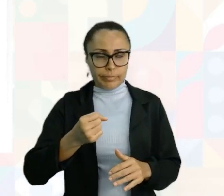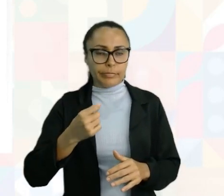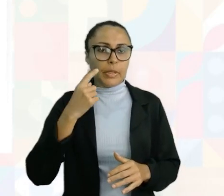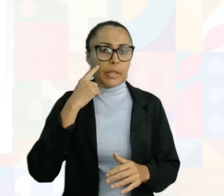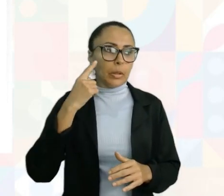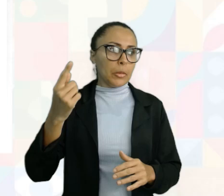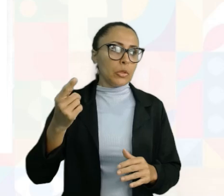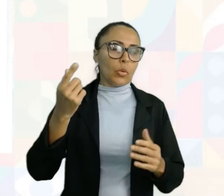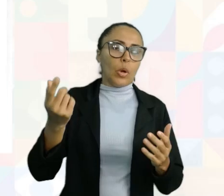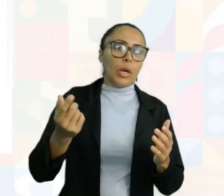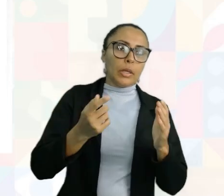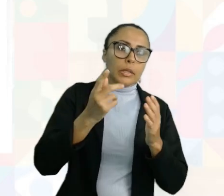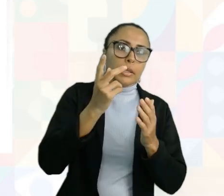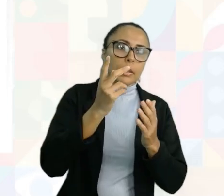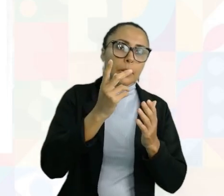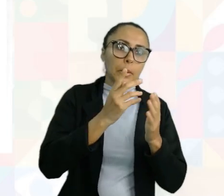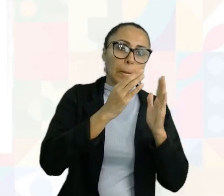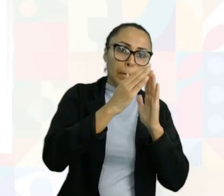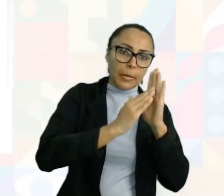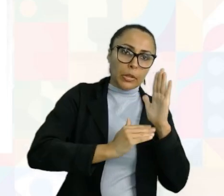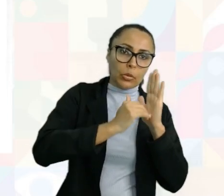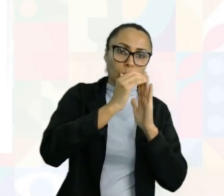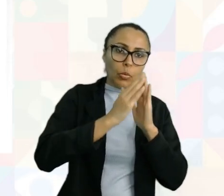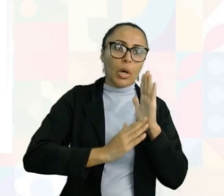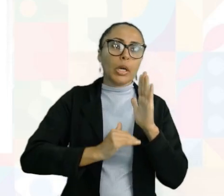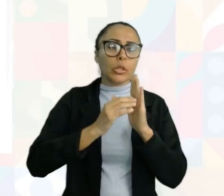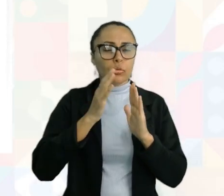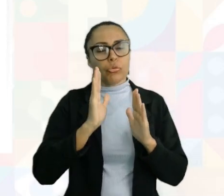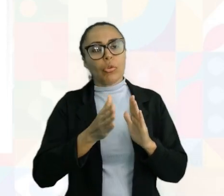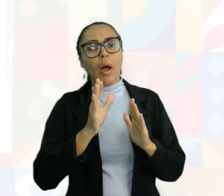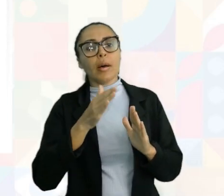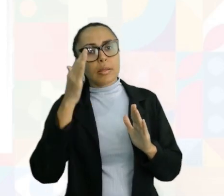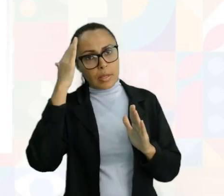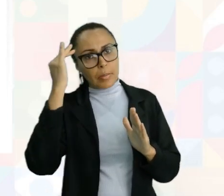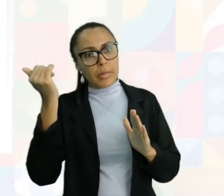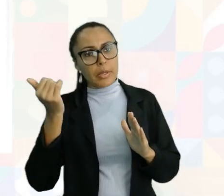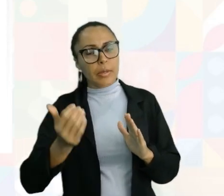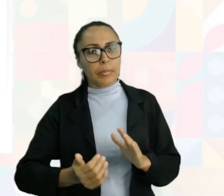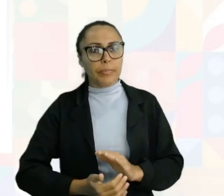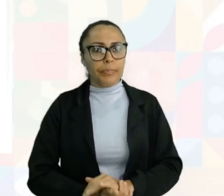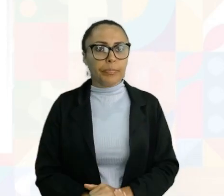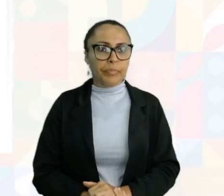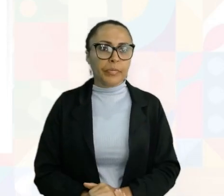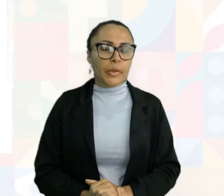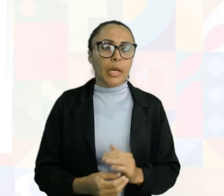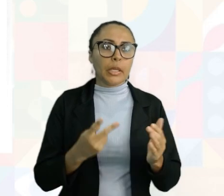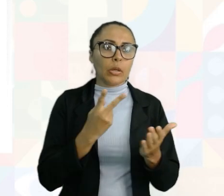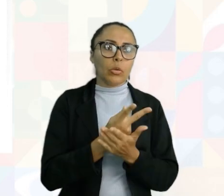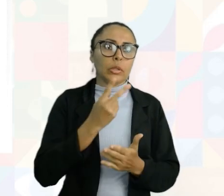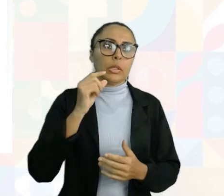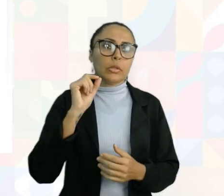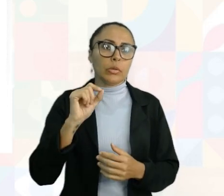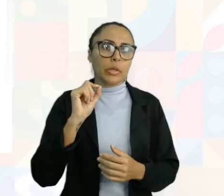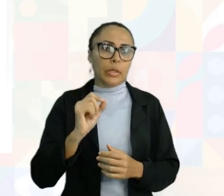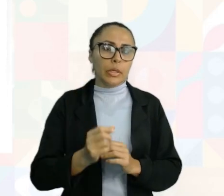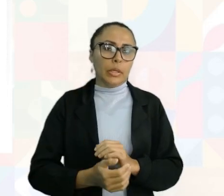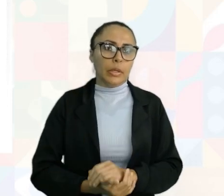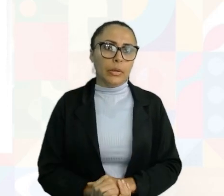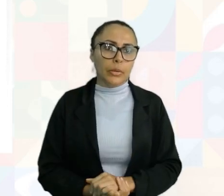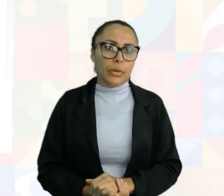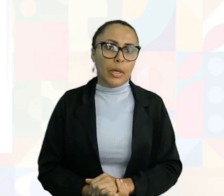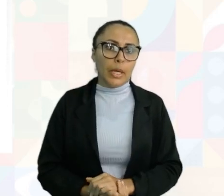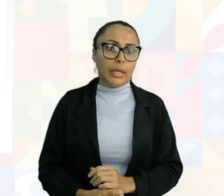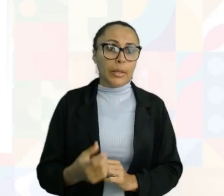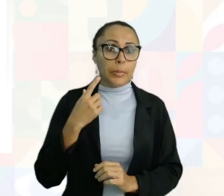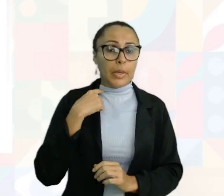pintou isso já tinha uma noção muito boa de tridimensionalidade. Mas aí o que é que acontece? Entre a queda do Império